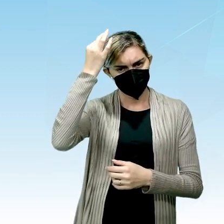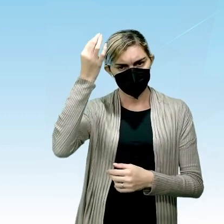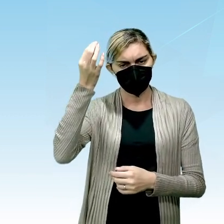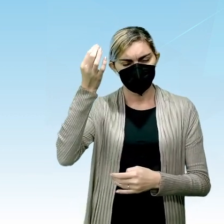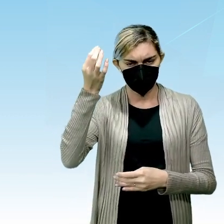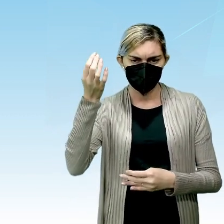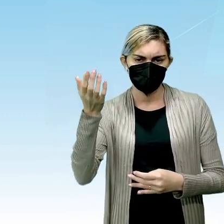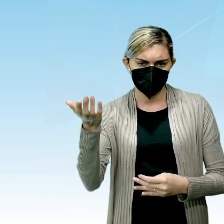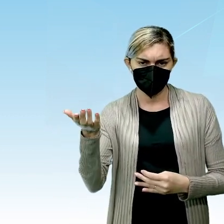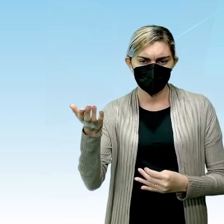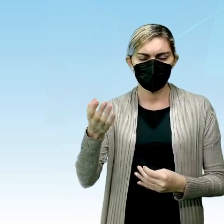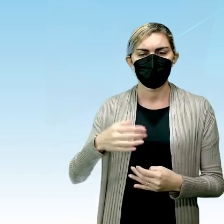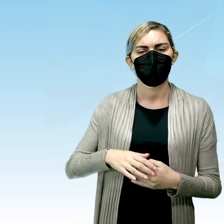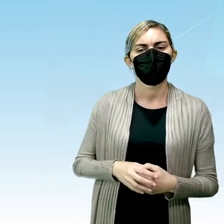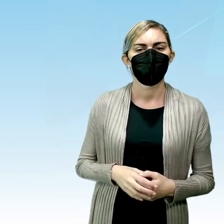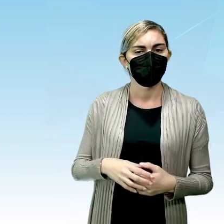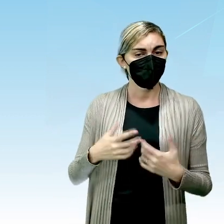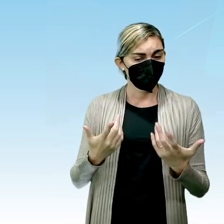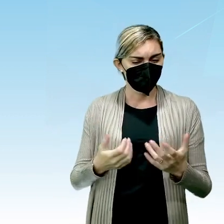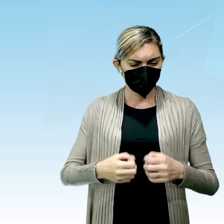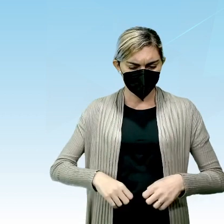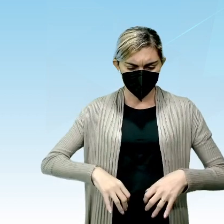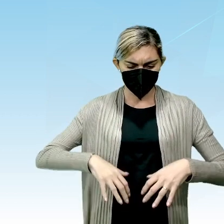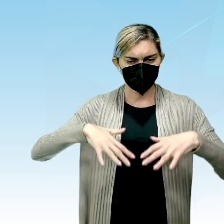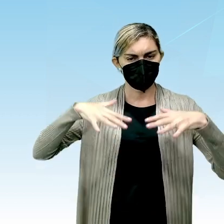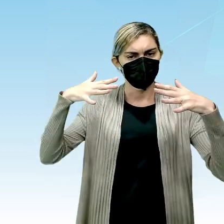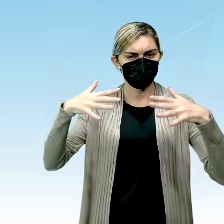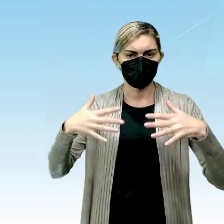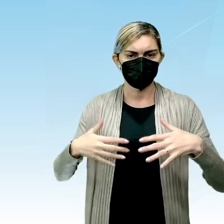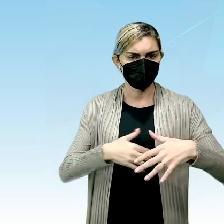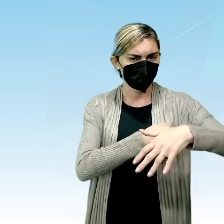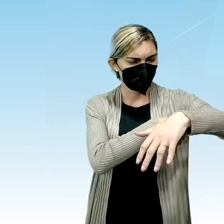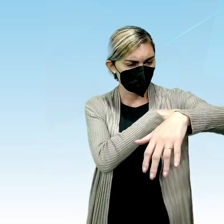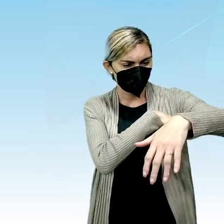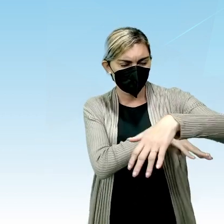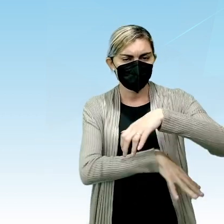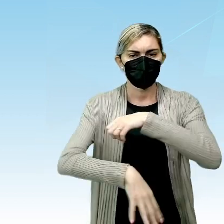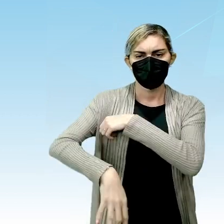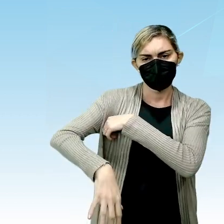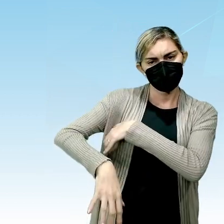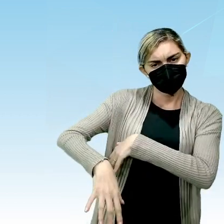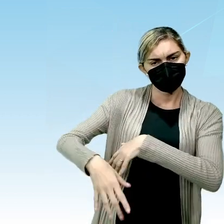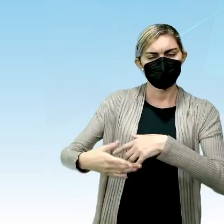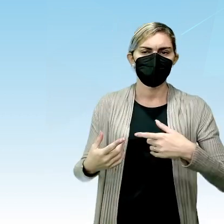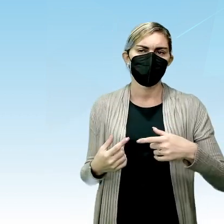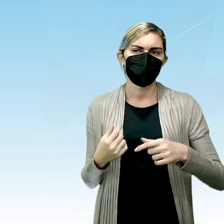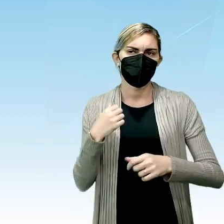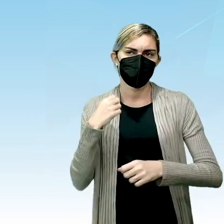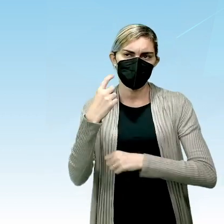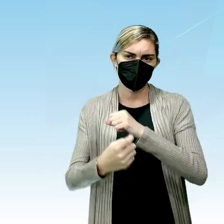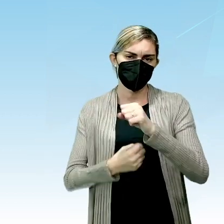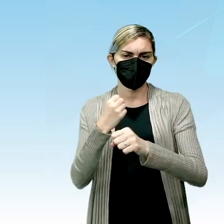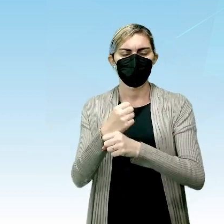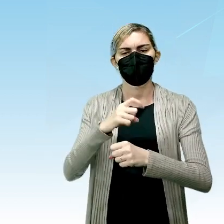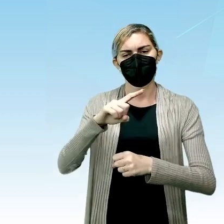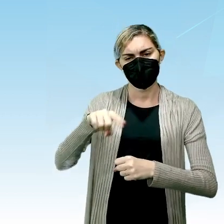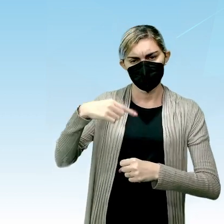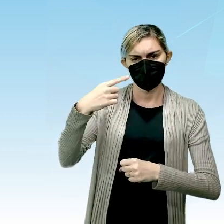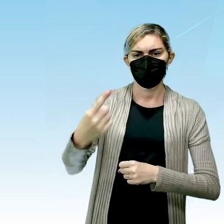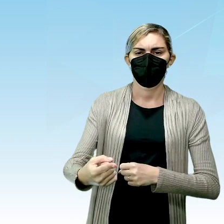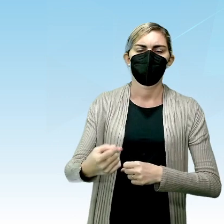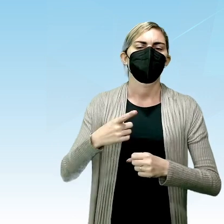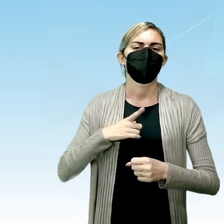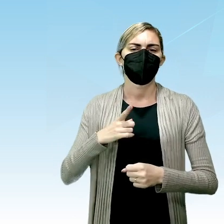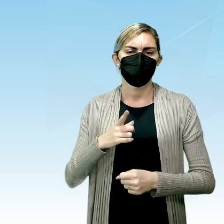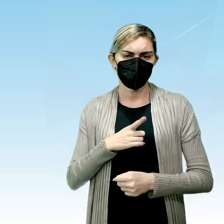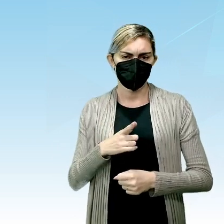a pubarca, e o crescimento dos pelos nas axilas. Geralmente, 1 ano após os pubianos, a gente vai